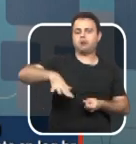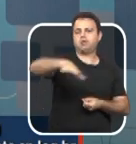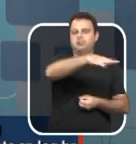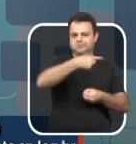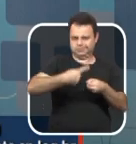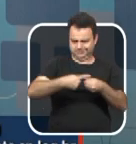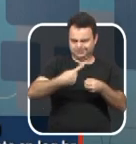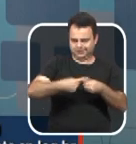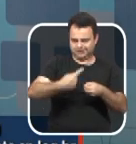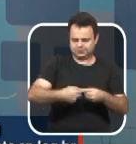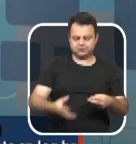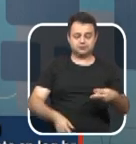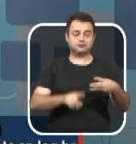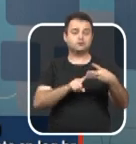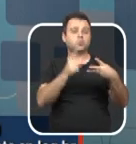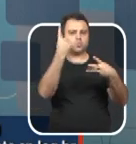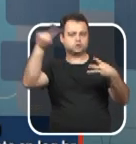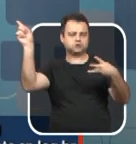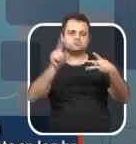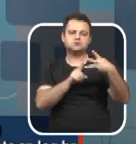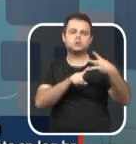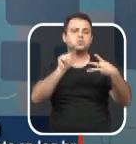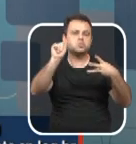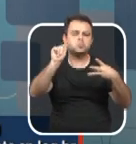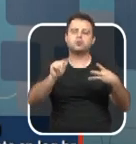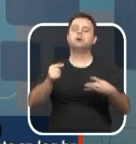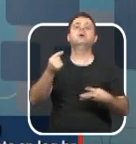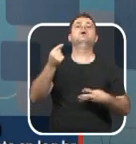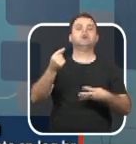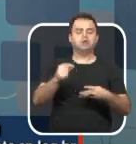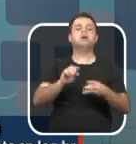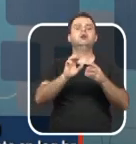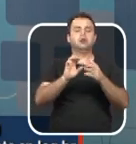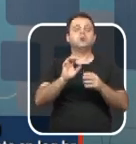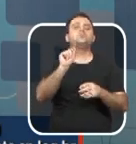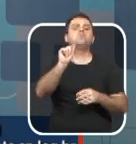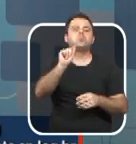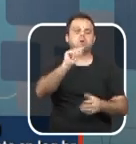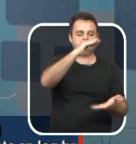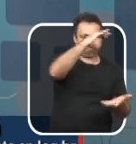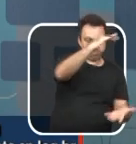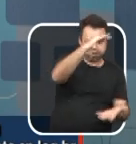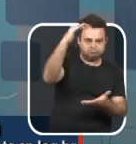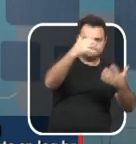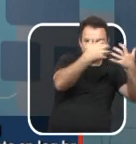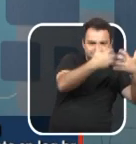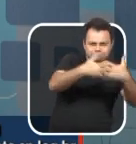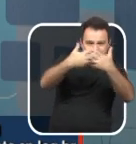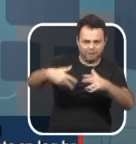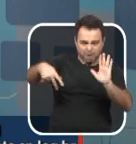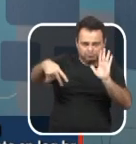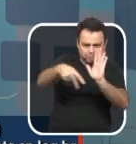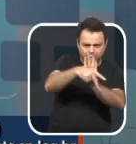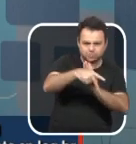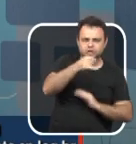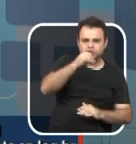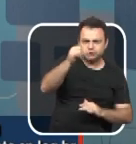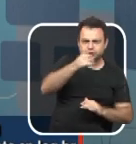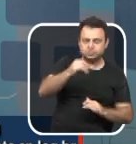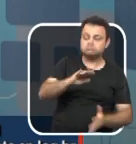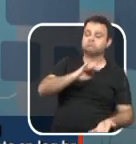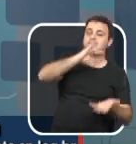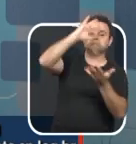área urbana da cidade e o último autoriza o município a realizar a doação de dois transformadores de energia elétrica